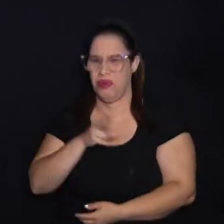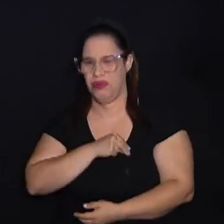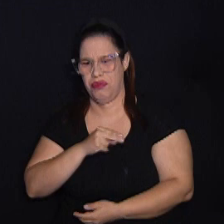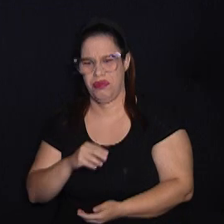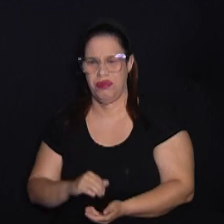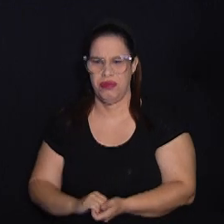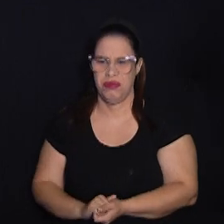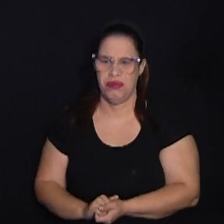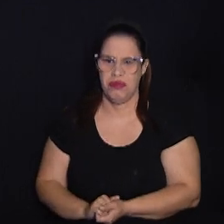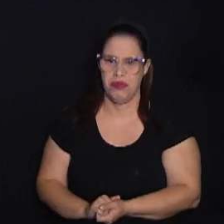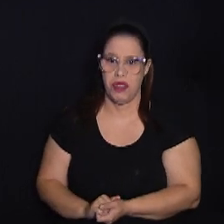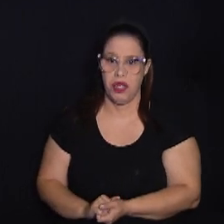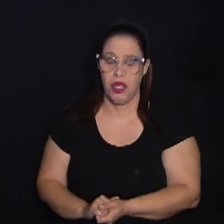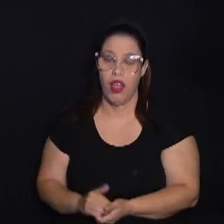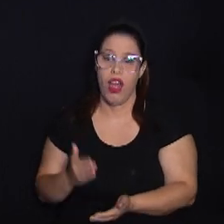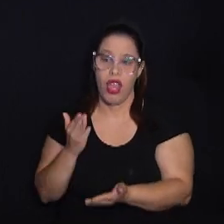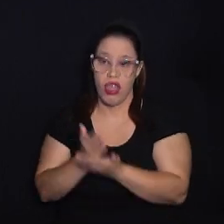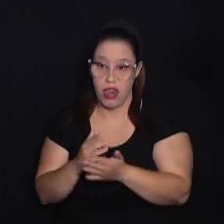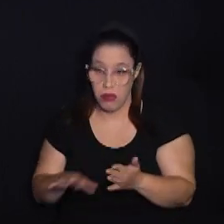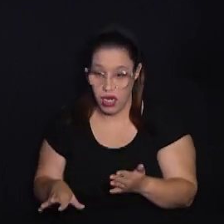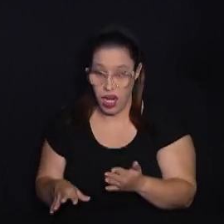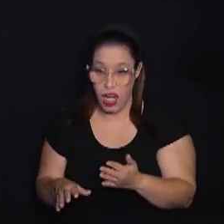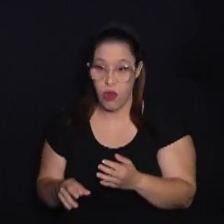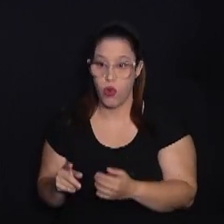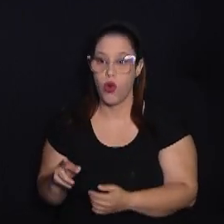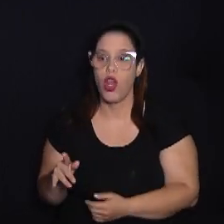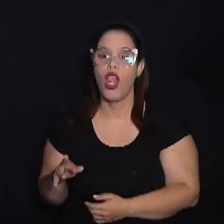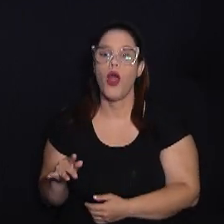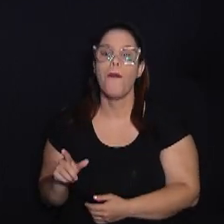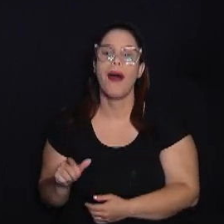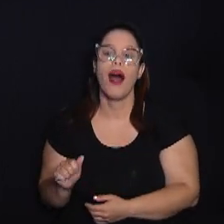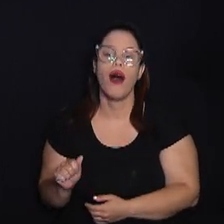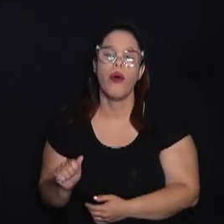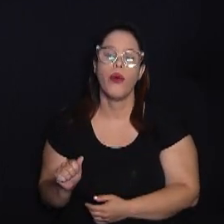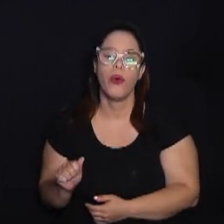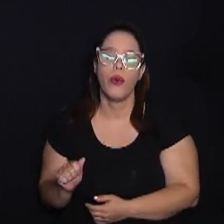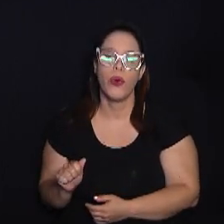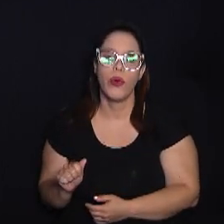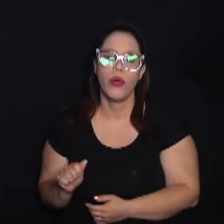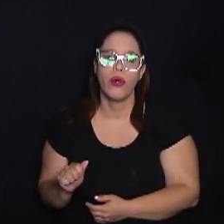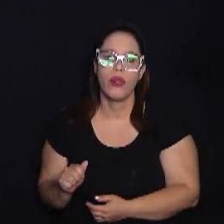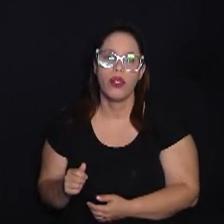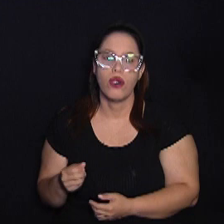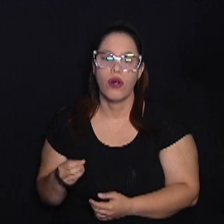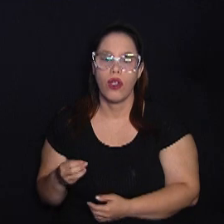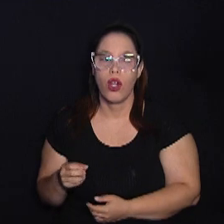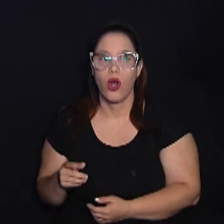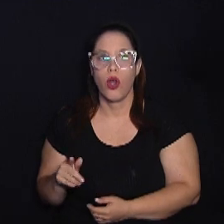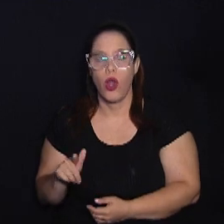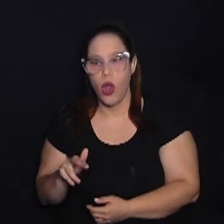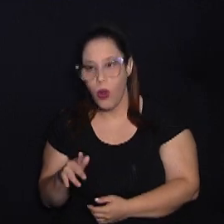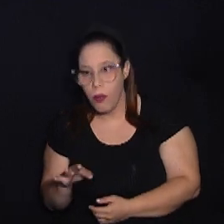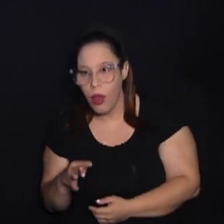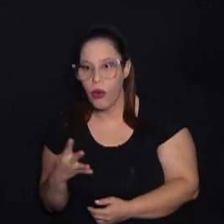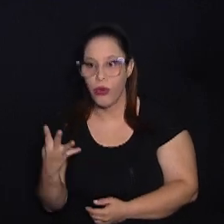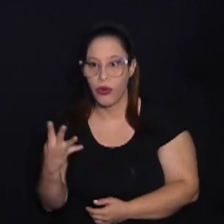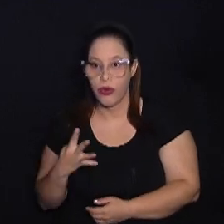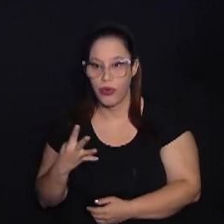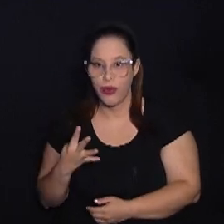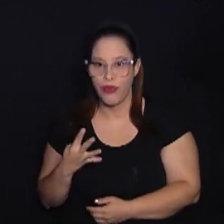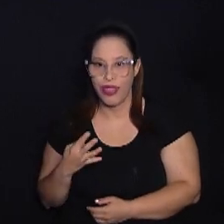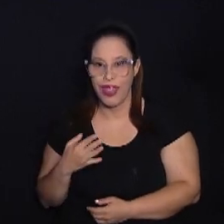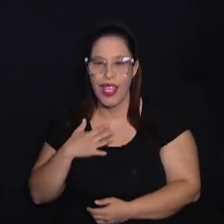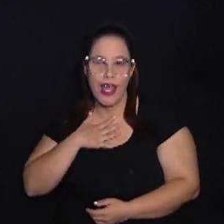But, terminei o Global 1, 2, 3, estou no Global 4 e sou a queridinha